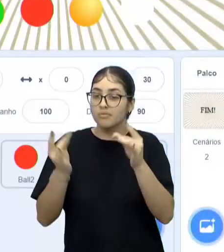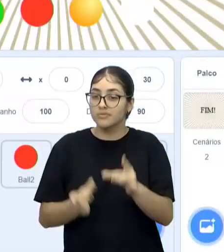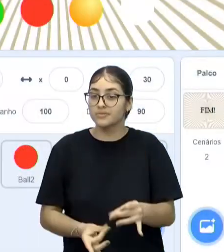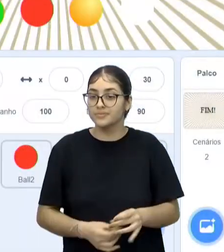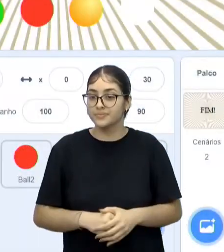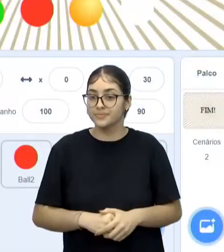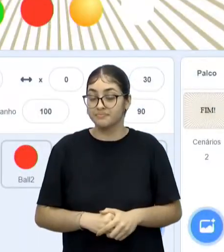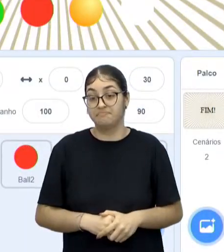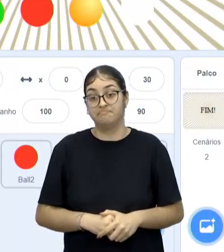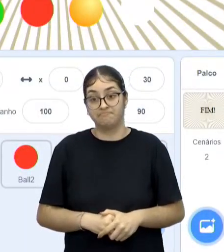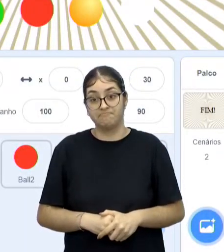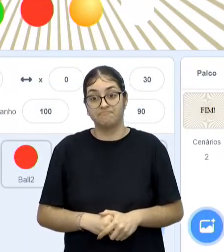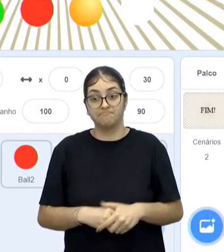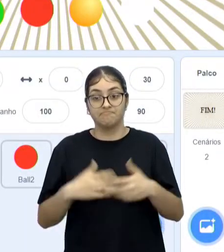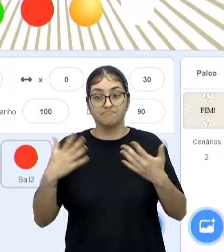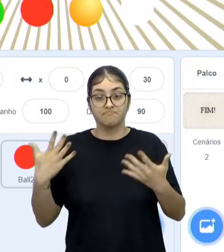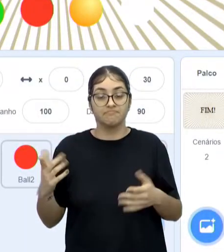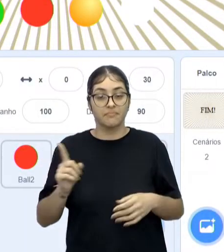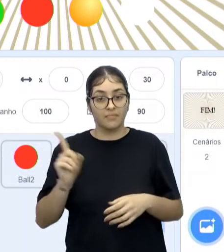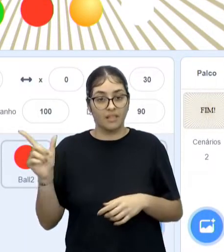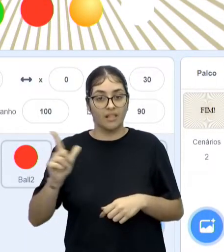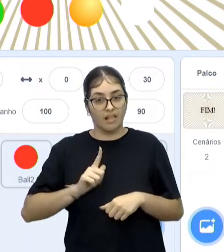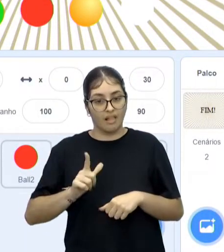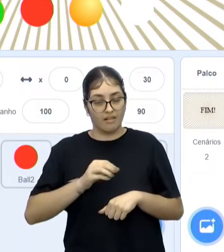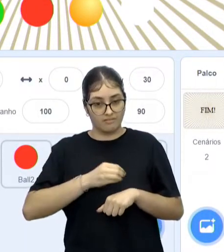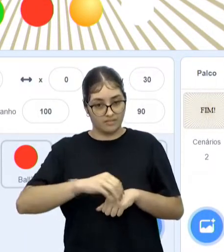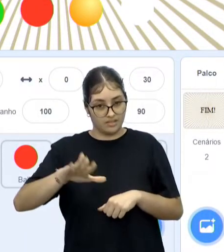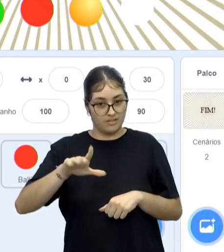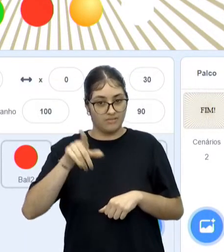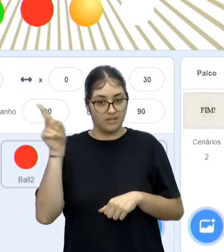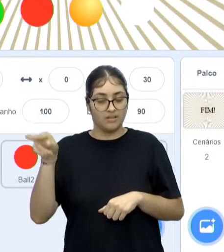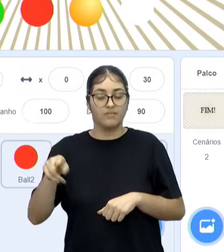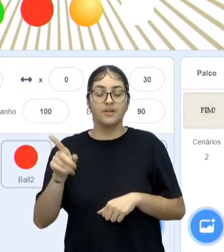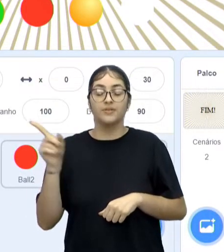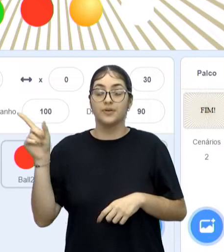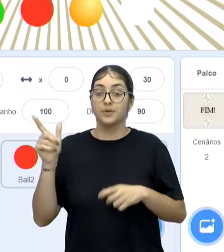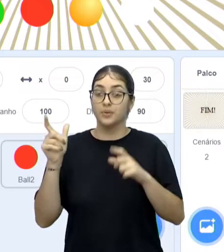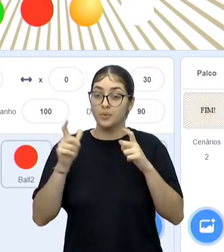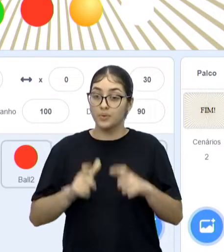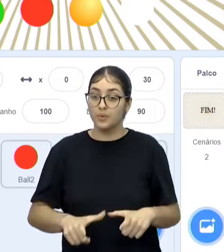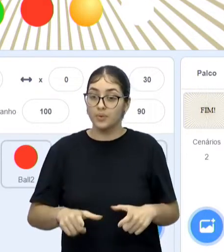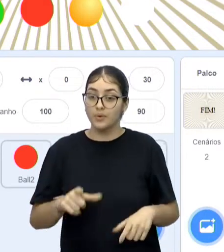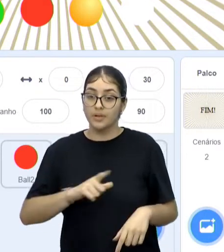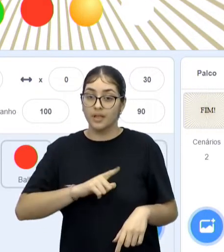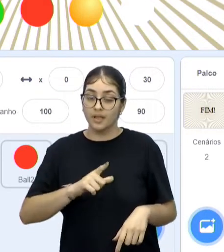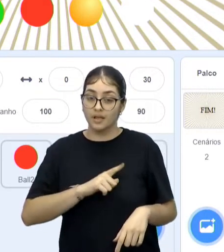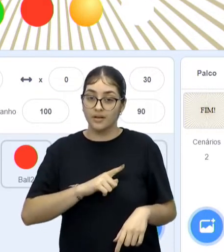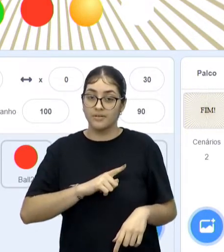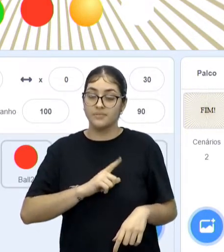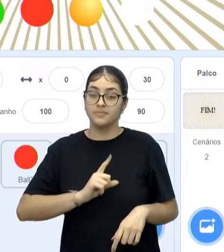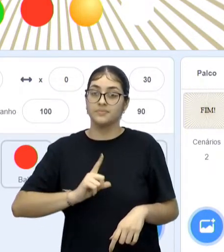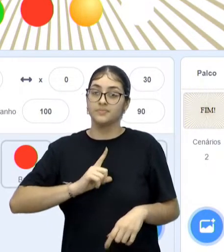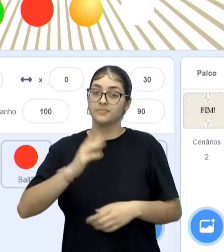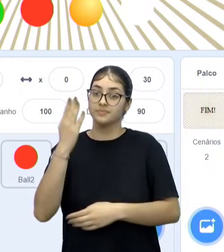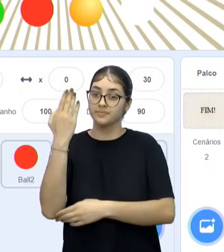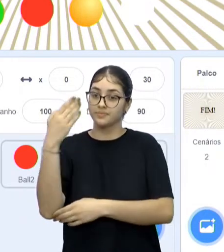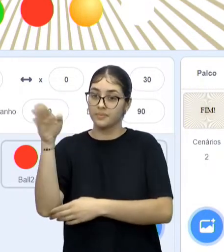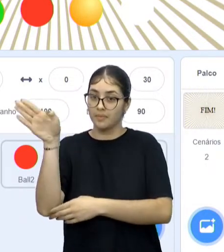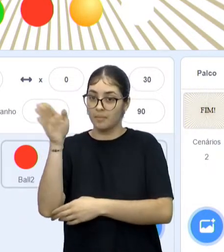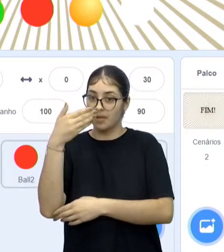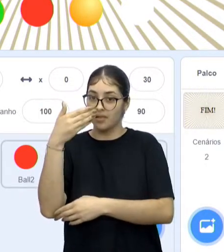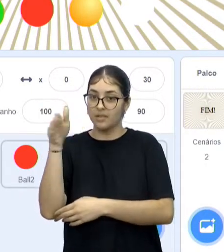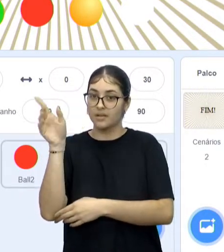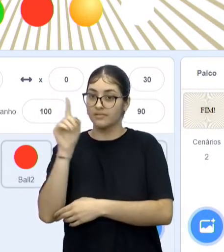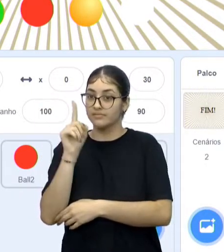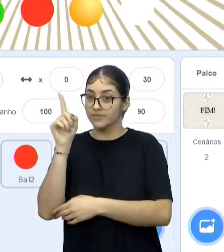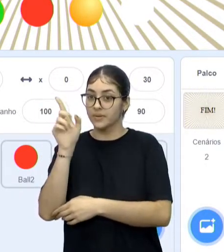fim? Aqui ele dá uma dica, se você olhar no canto aqui direito, lá em cima tem uma bandeirinha,